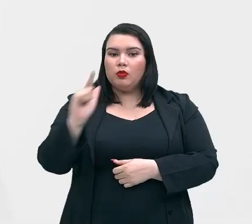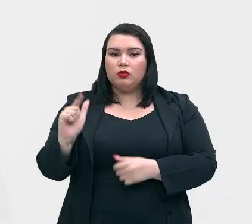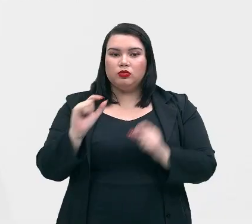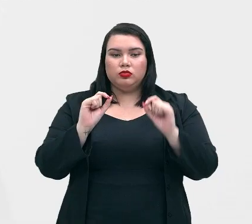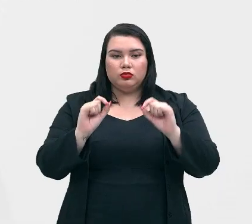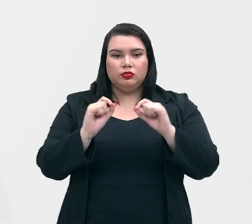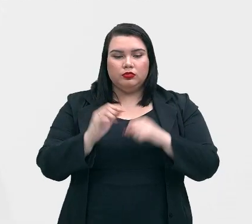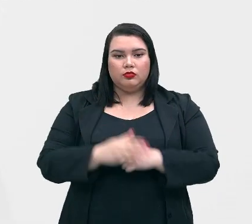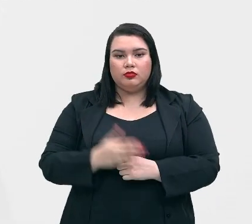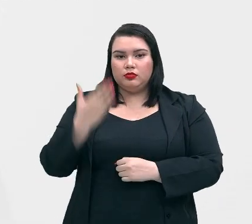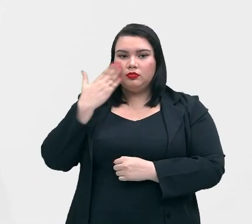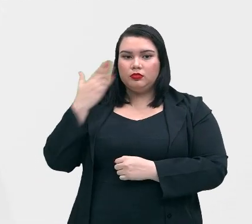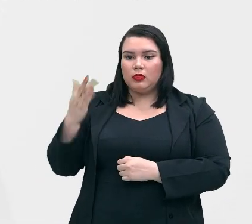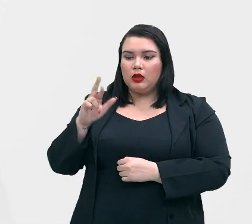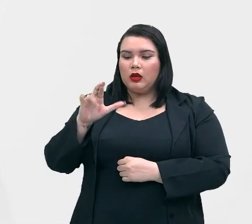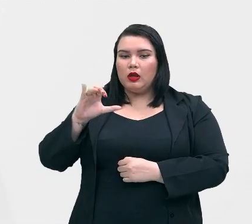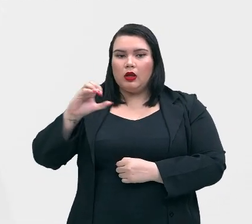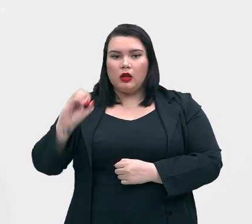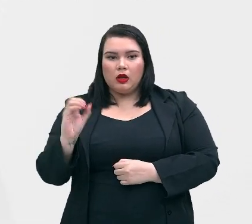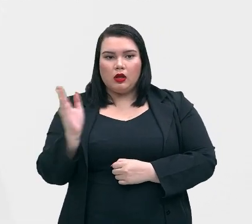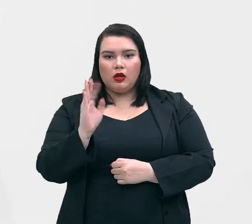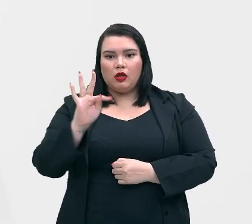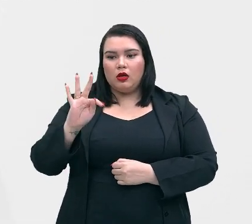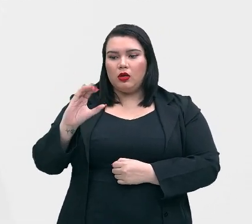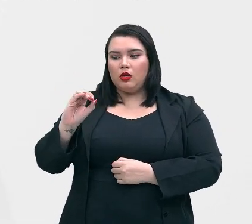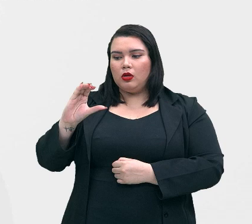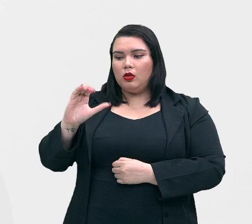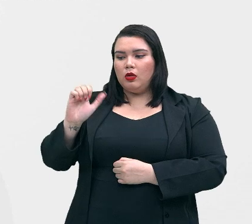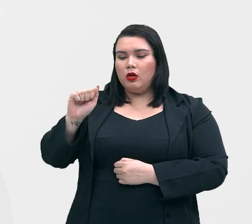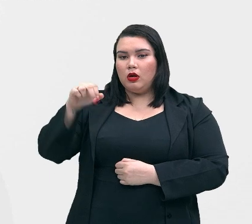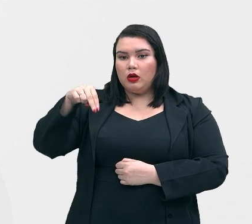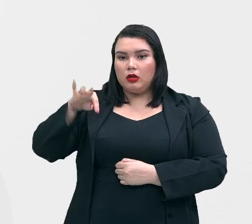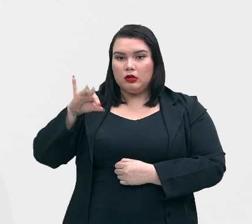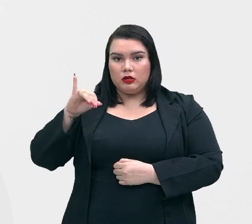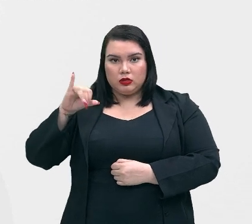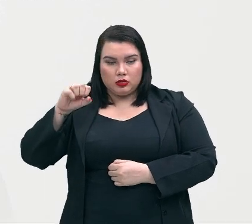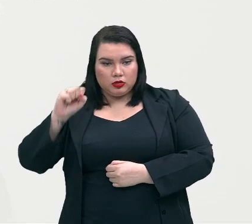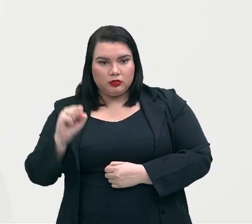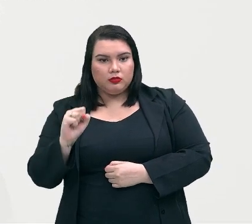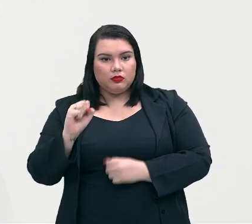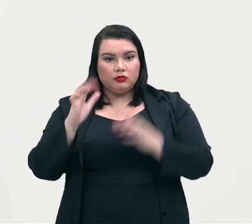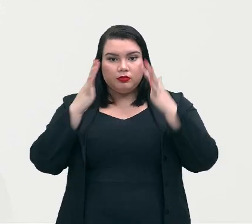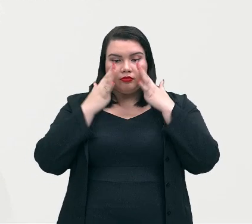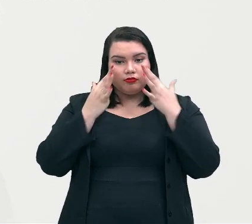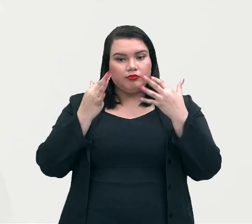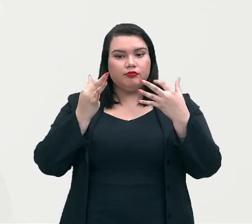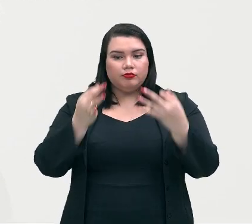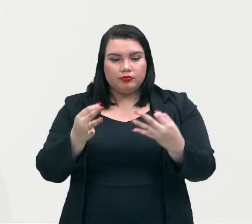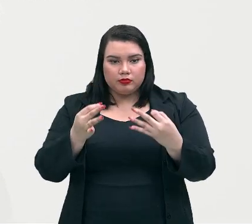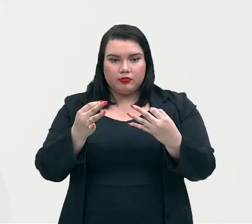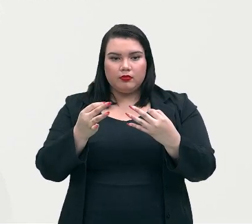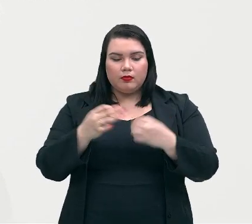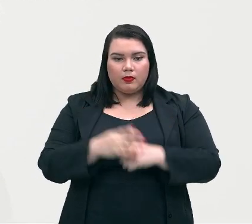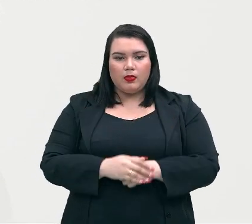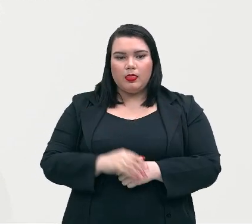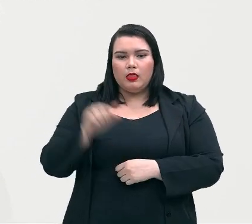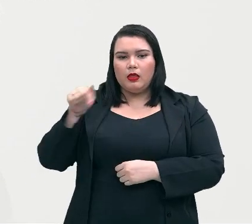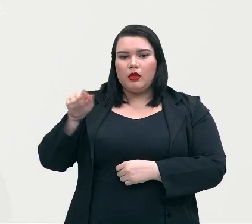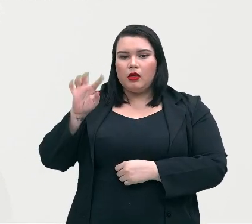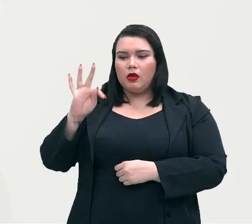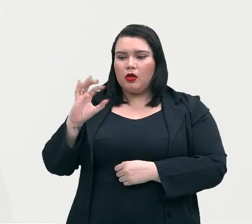a bacia do Rio Tocantins-Araguaia. Olha só, prestem atenção aqui. A bacia do